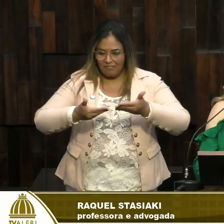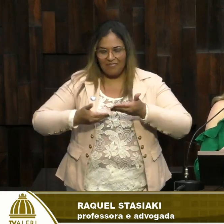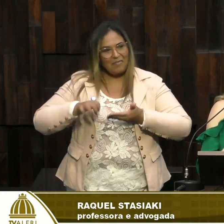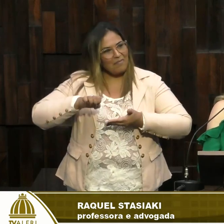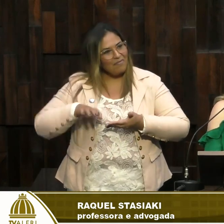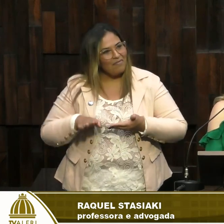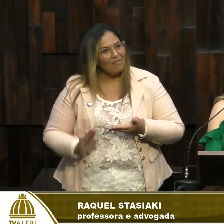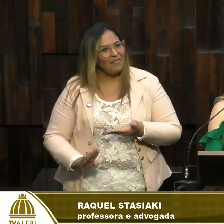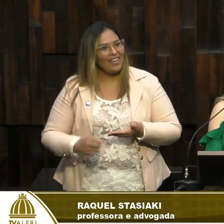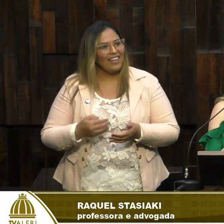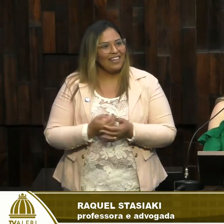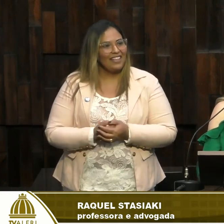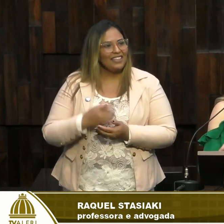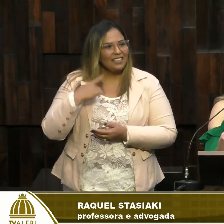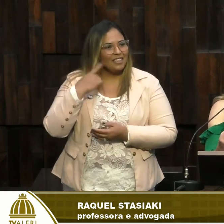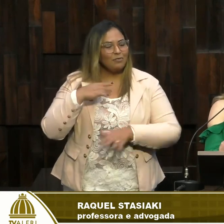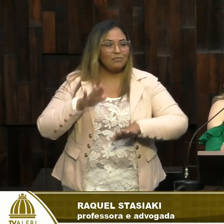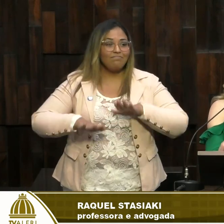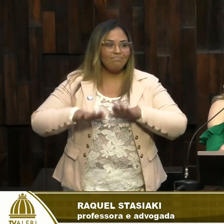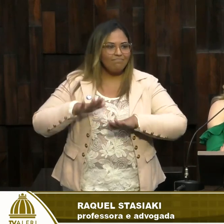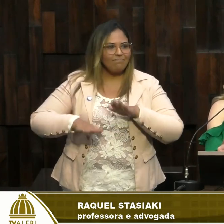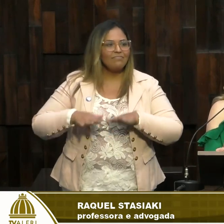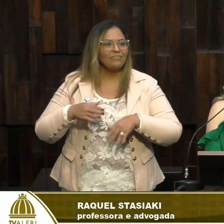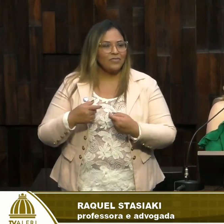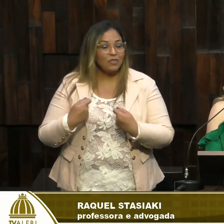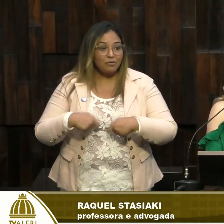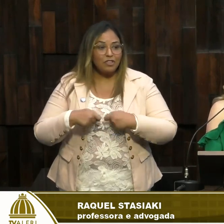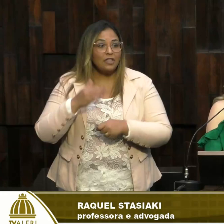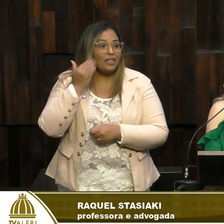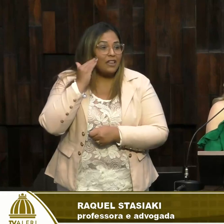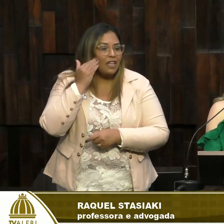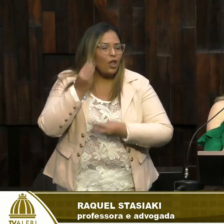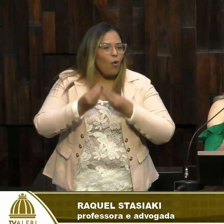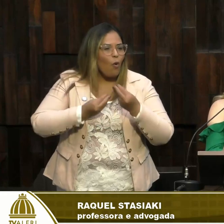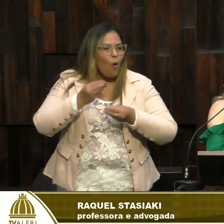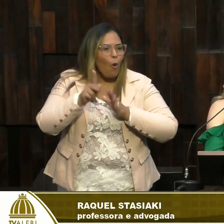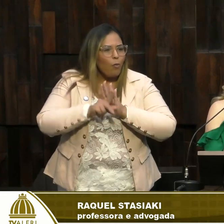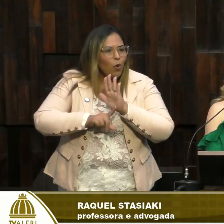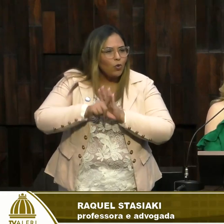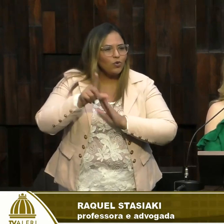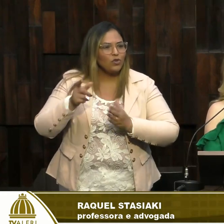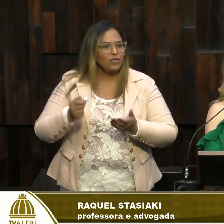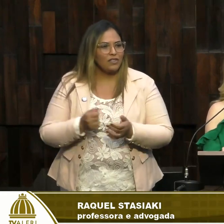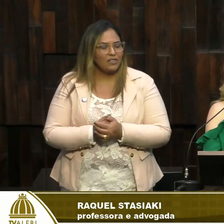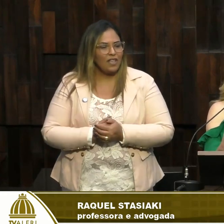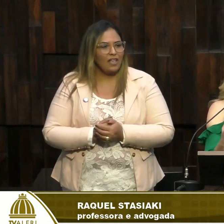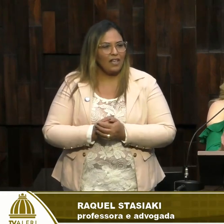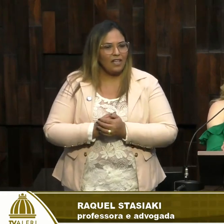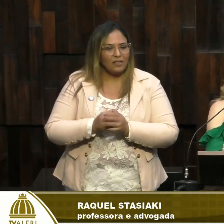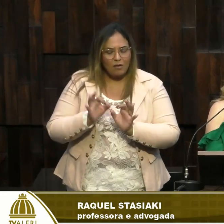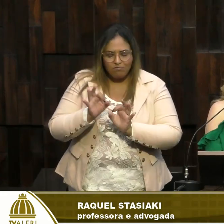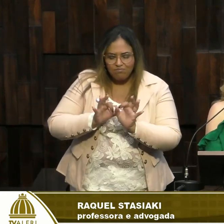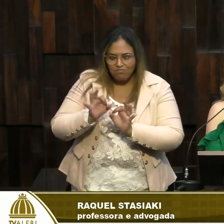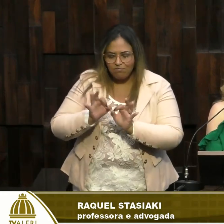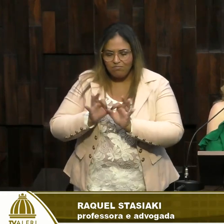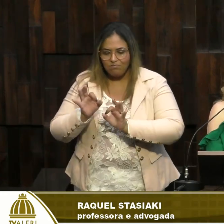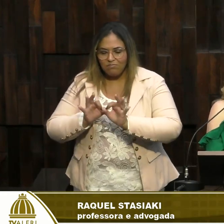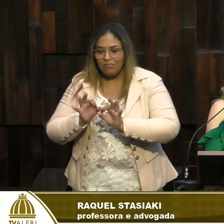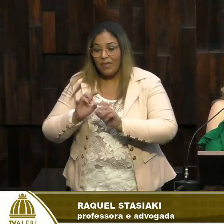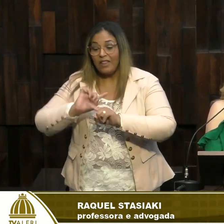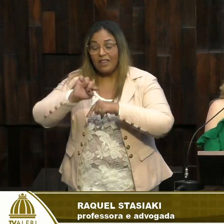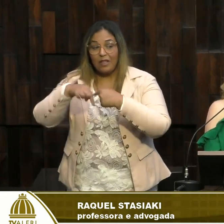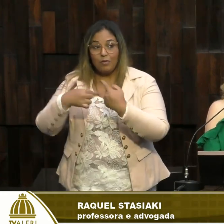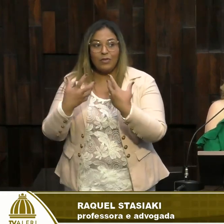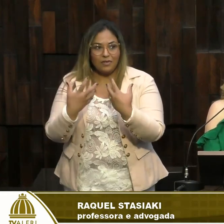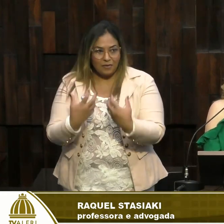o deputado, muitas vezes, ele precisa entender o projeto, né? Entender o projeto para, então, aprovar esse projeto.